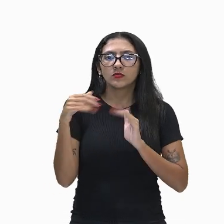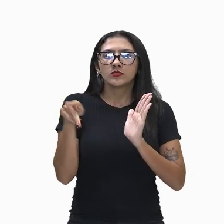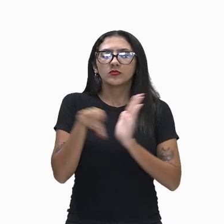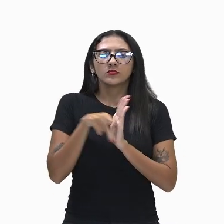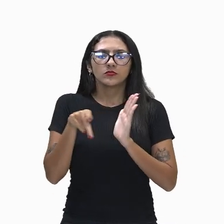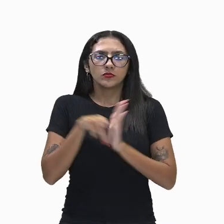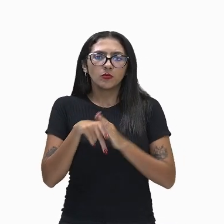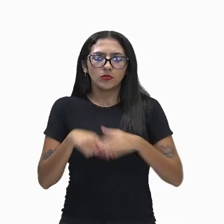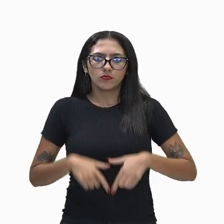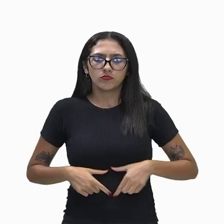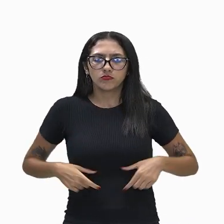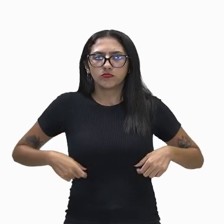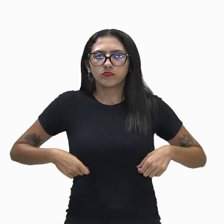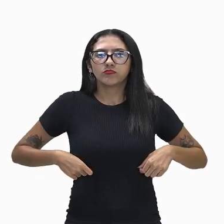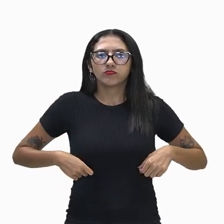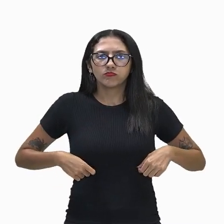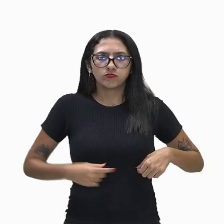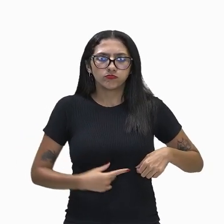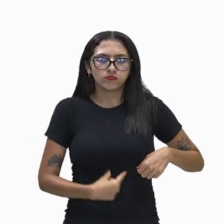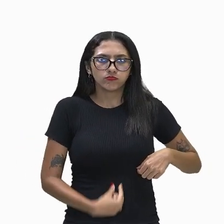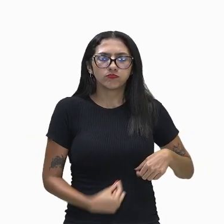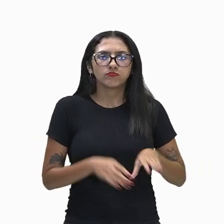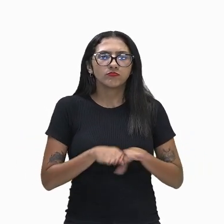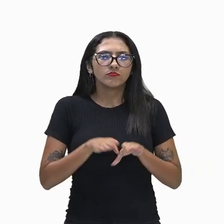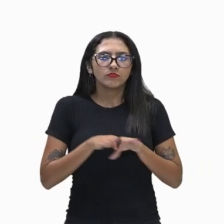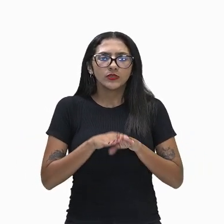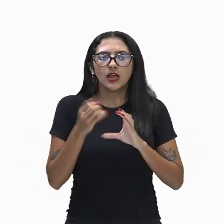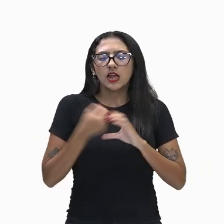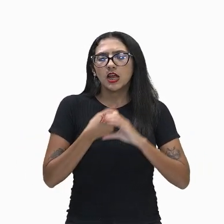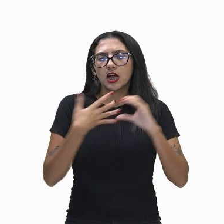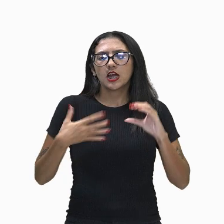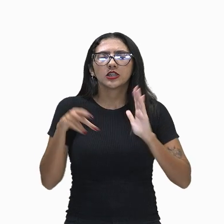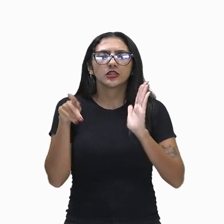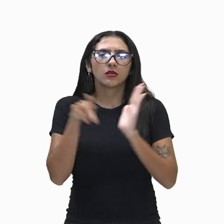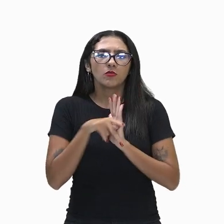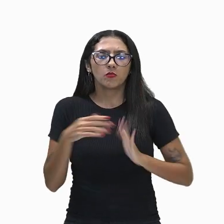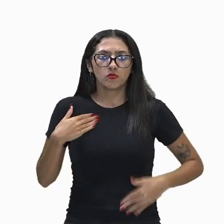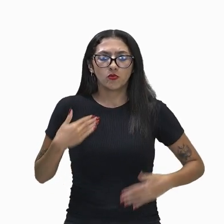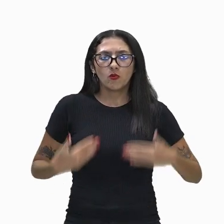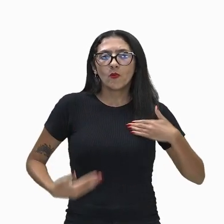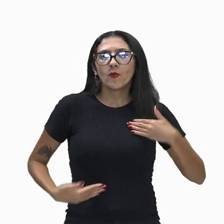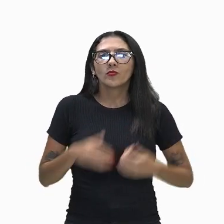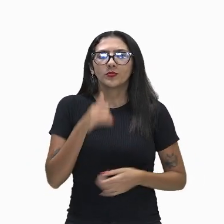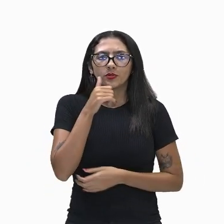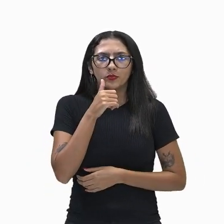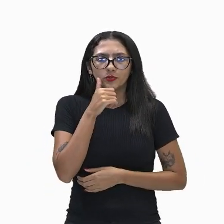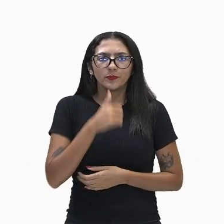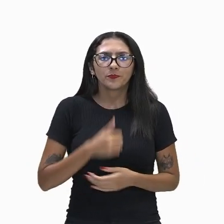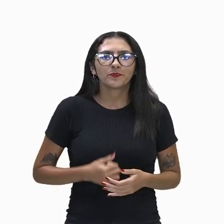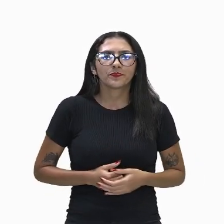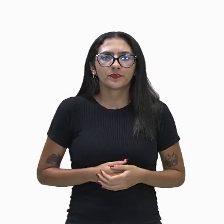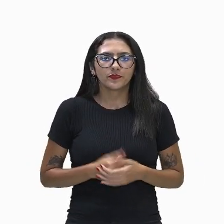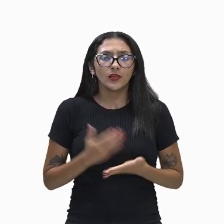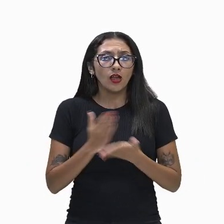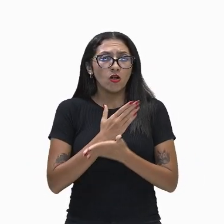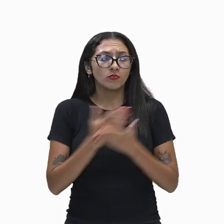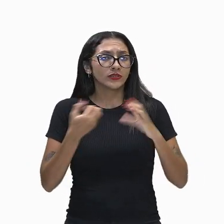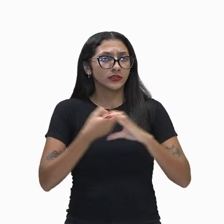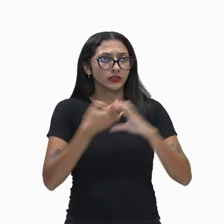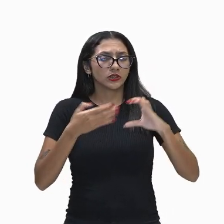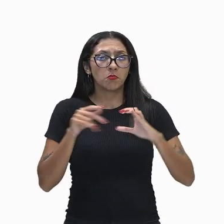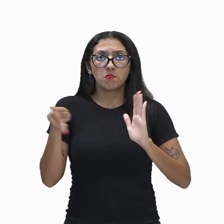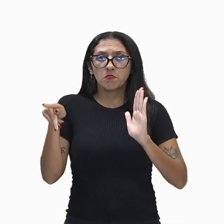órgãos sexuais femininos e pelas características sexuais secundárias, né? Tem características que só as mulheres